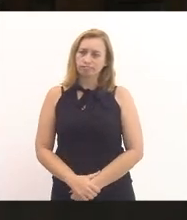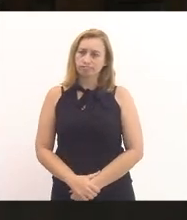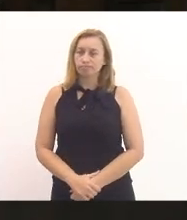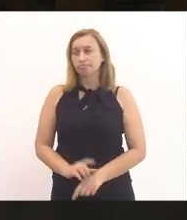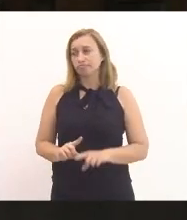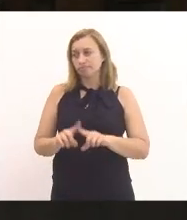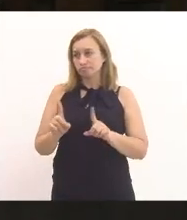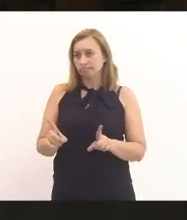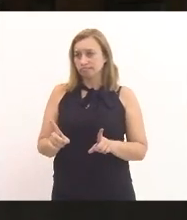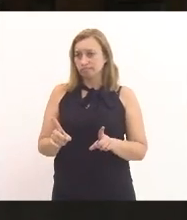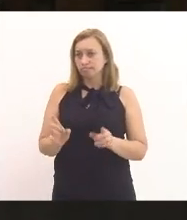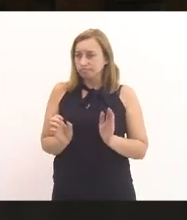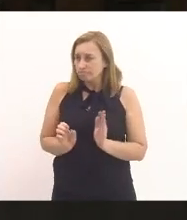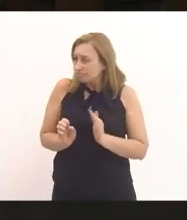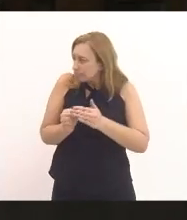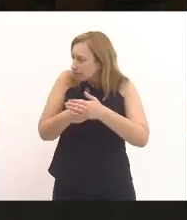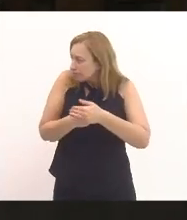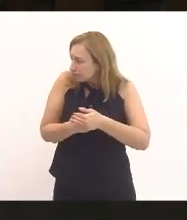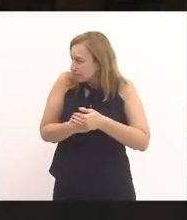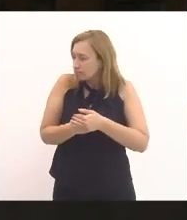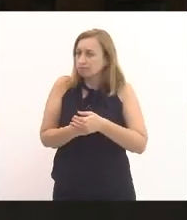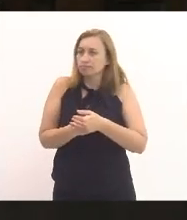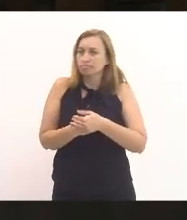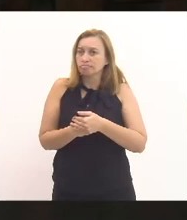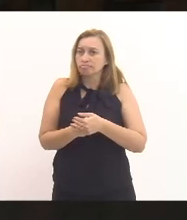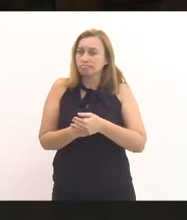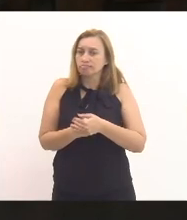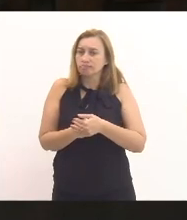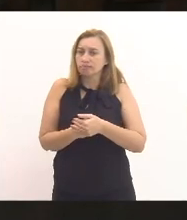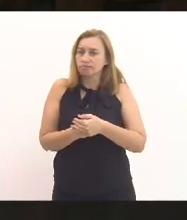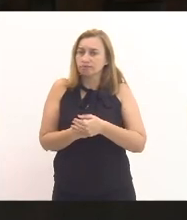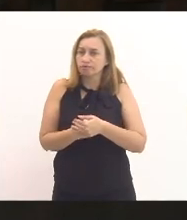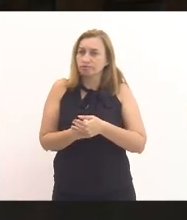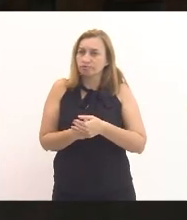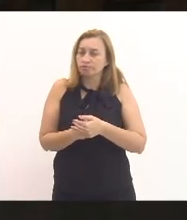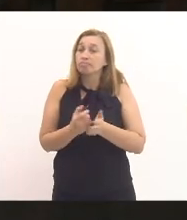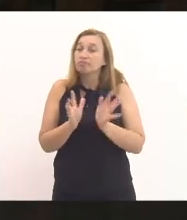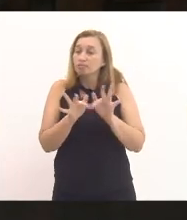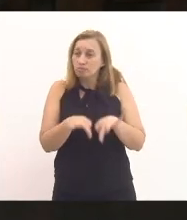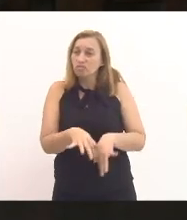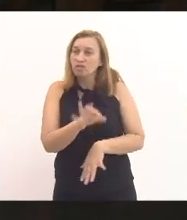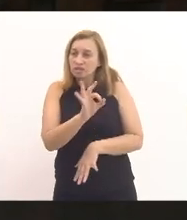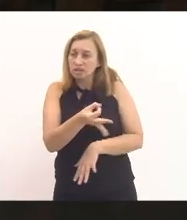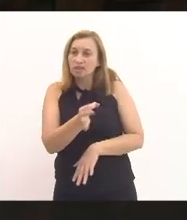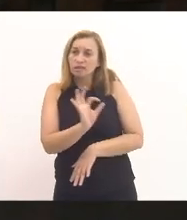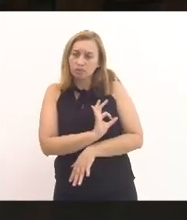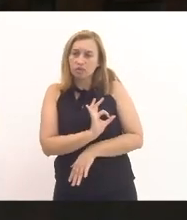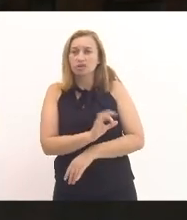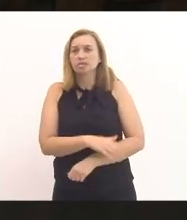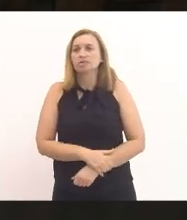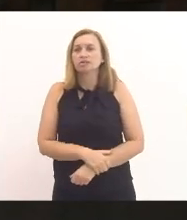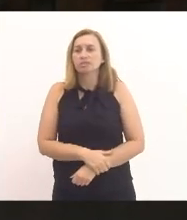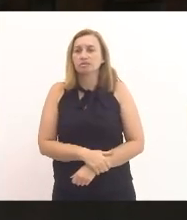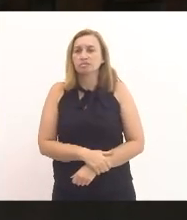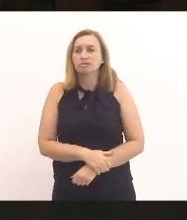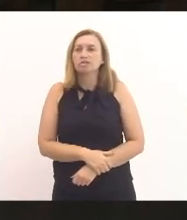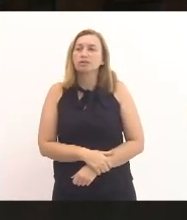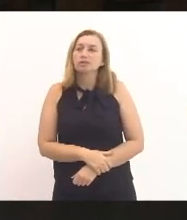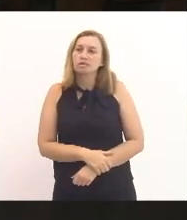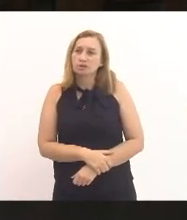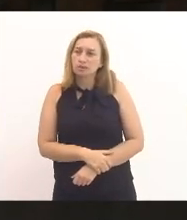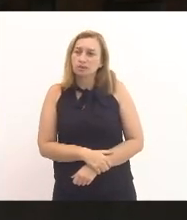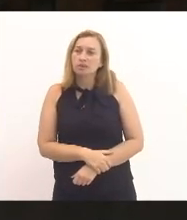É mas o que se esconde por trás disso é o fim de fato da polícia ainda